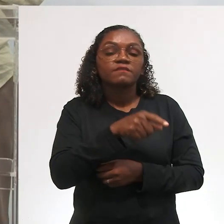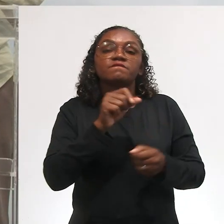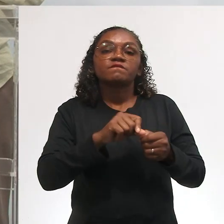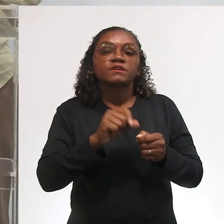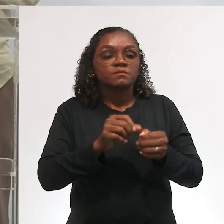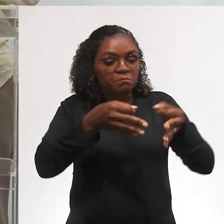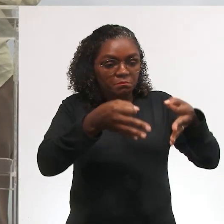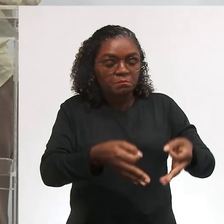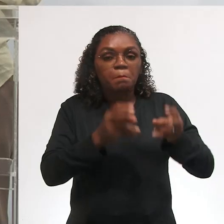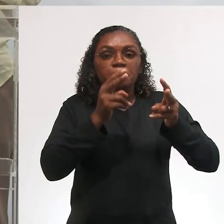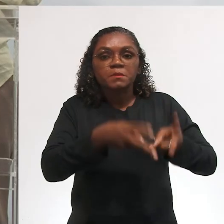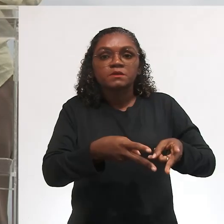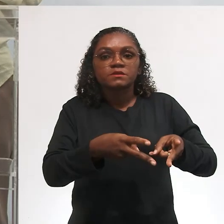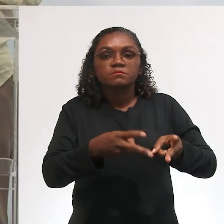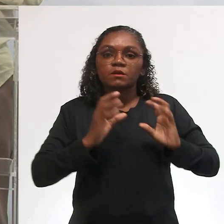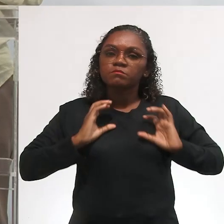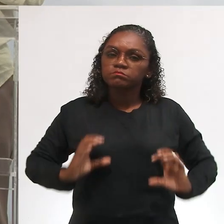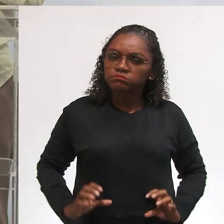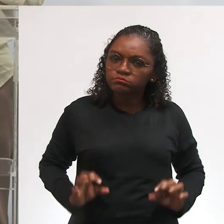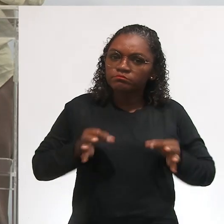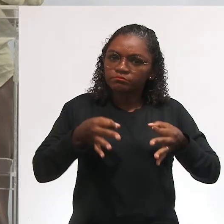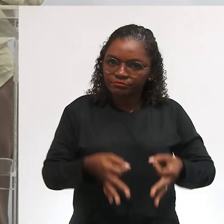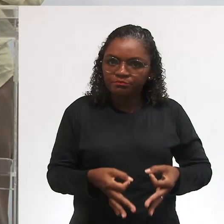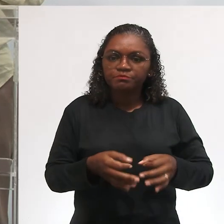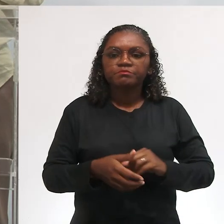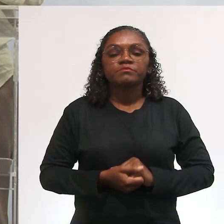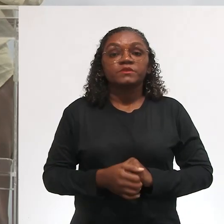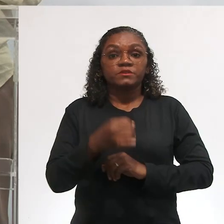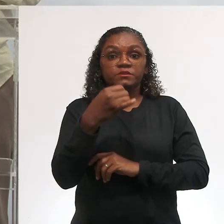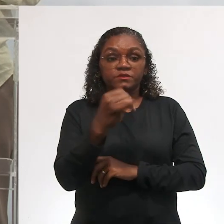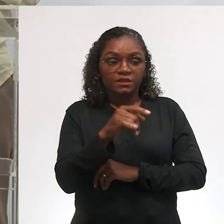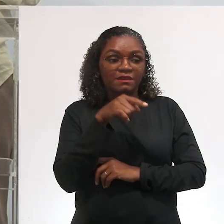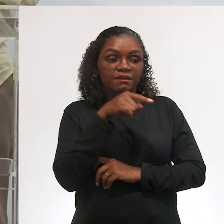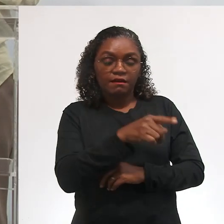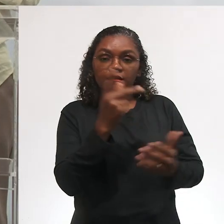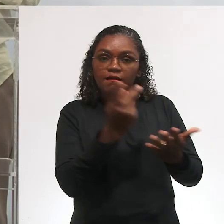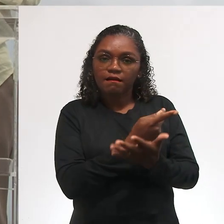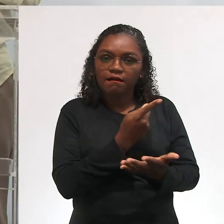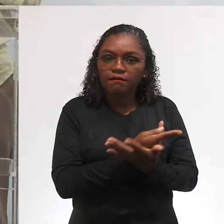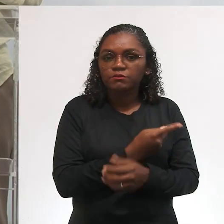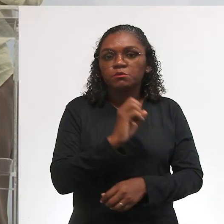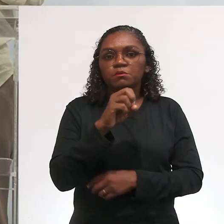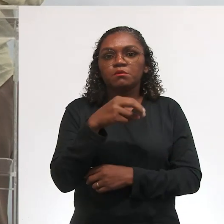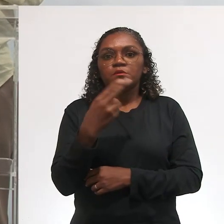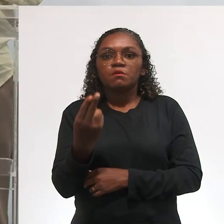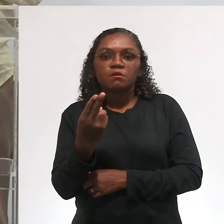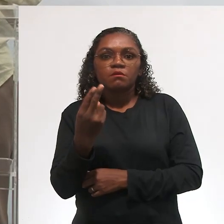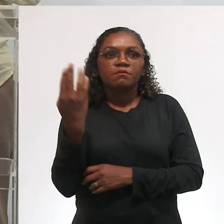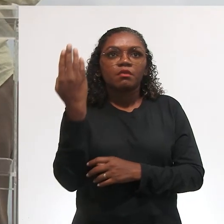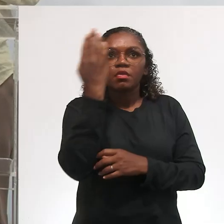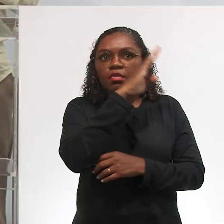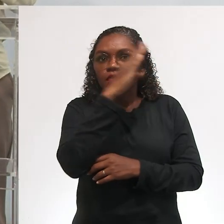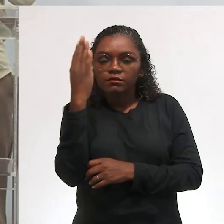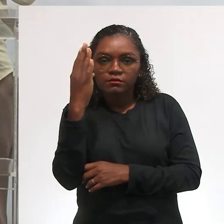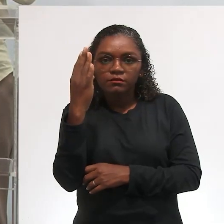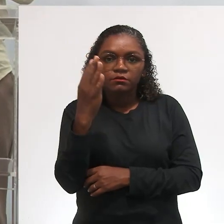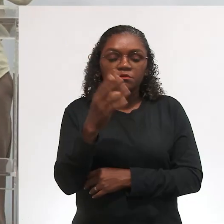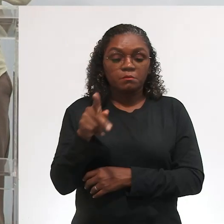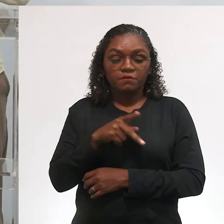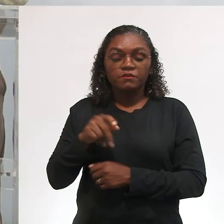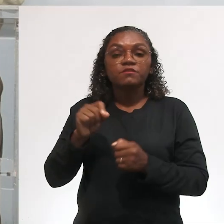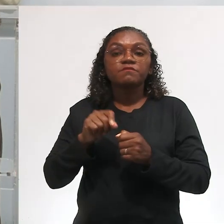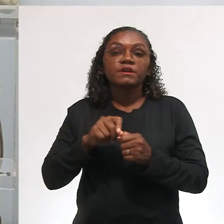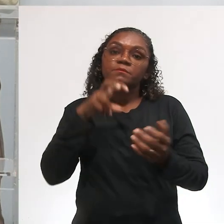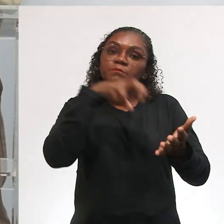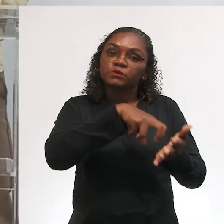repetido, e ele vai criar um sistema de punições para que alguns comportamentos que sejam inadequados deixem